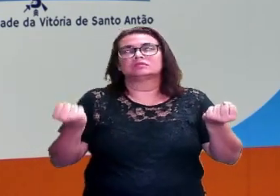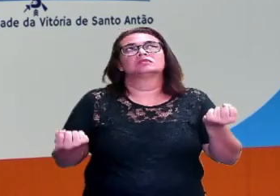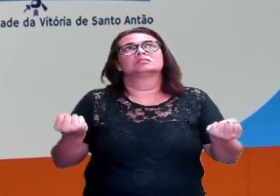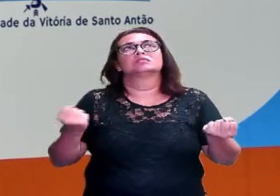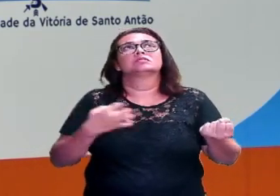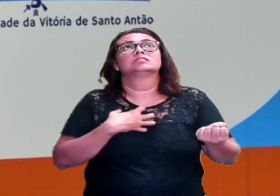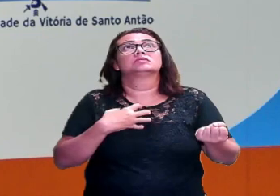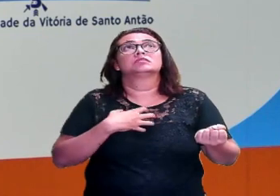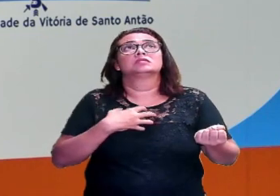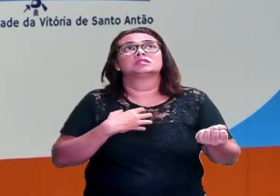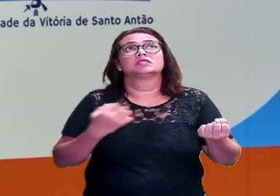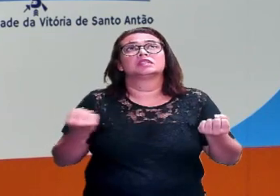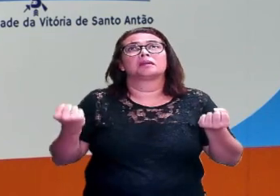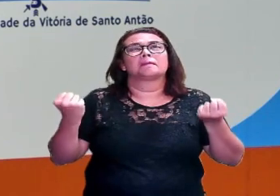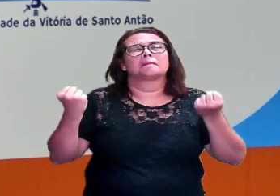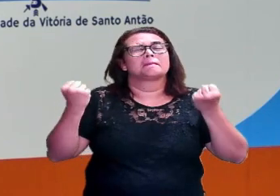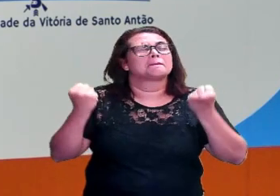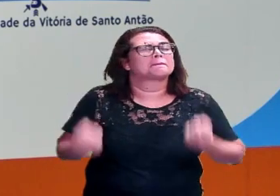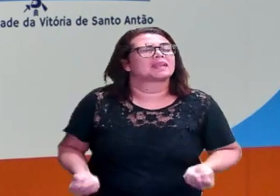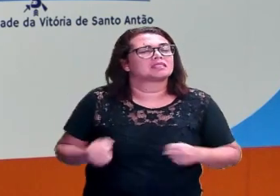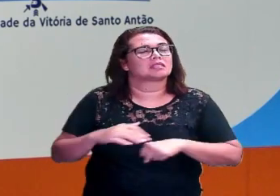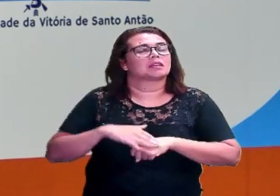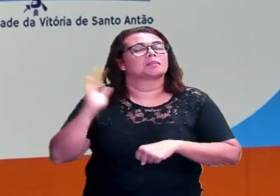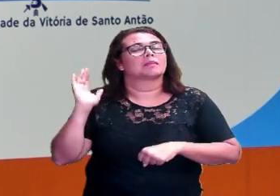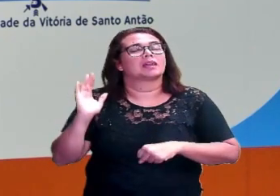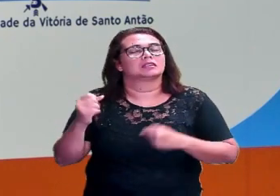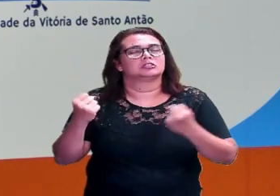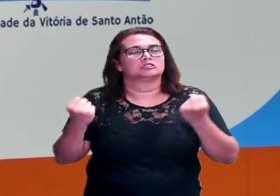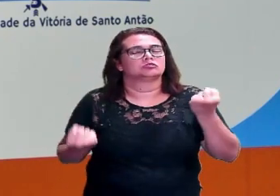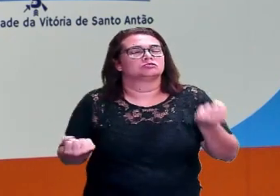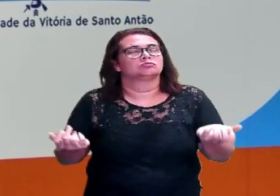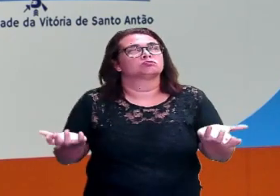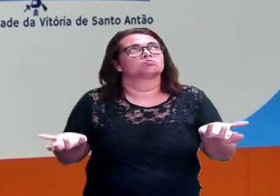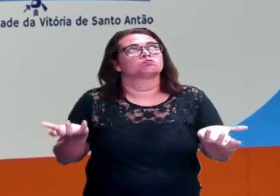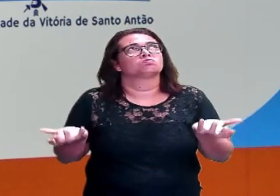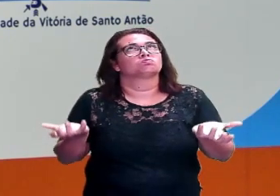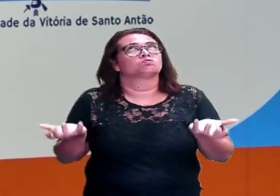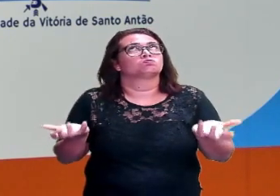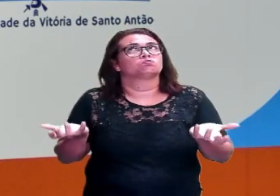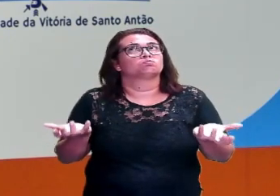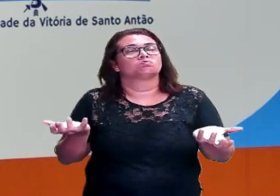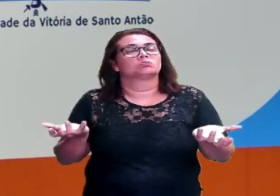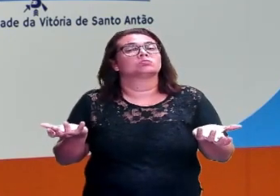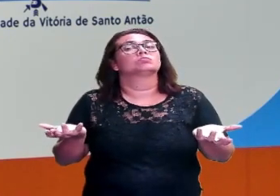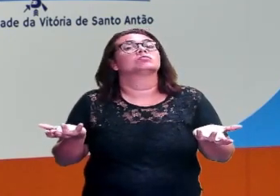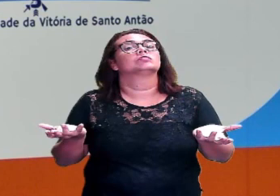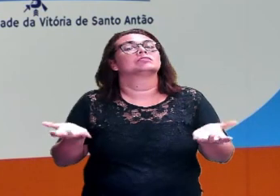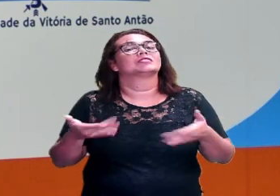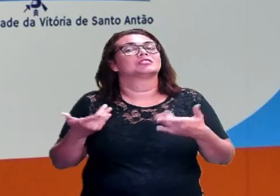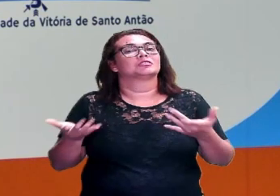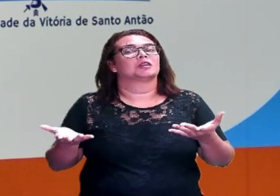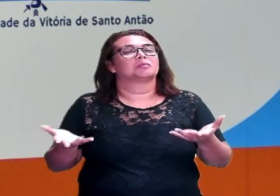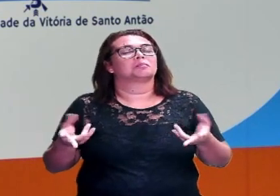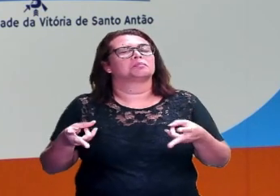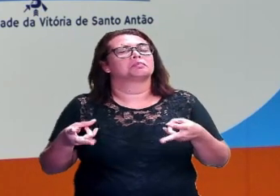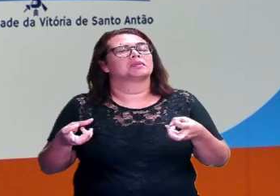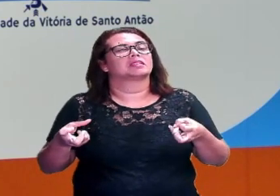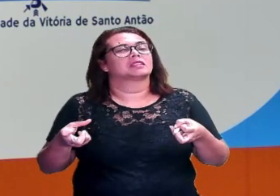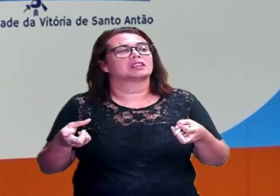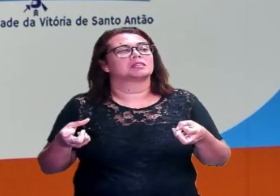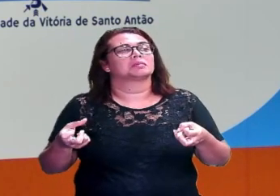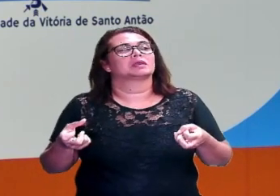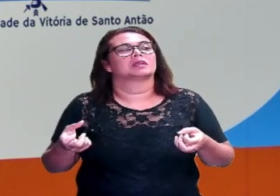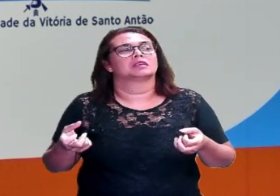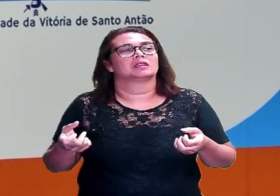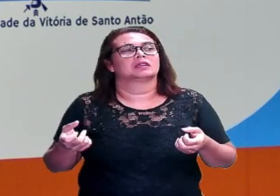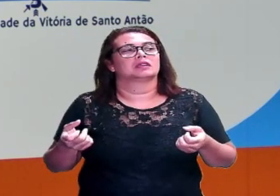uma noção de quem é mais pesado e de quem é menos pesado, né? Quem é mais leve. Então, o que é que eu posso perceber aqui? Que